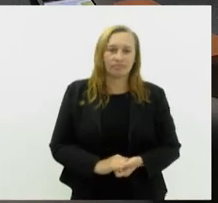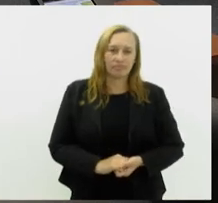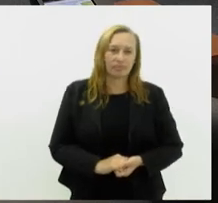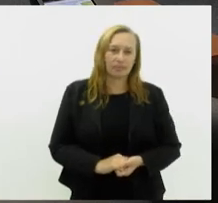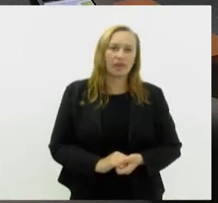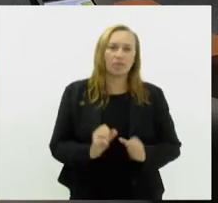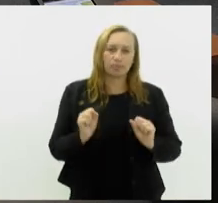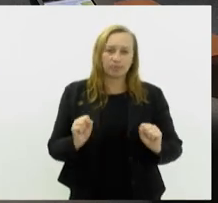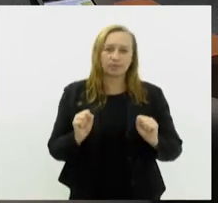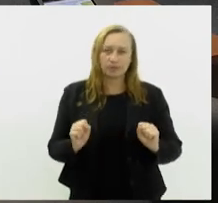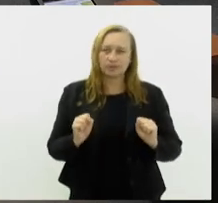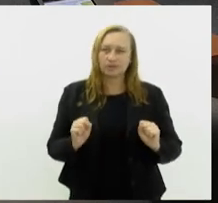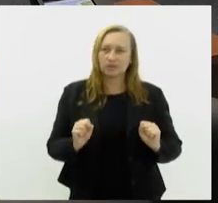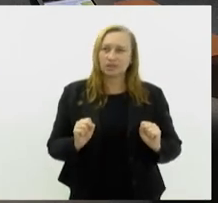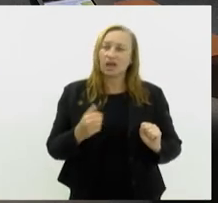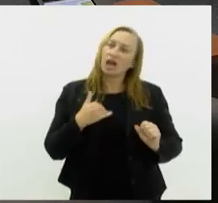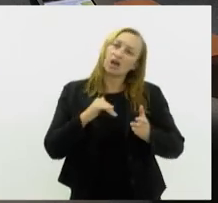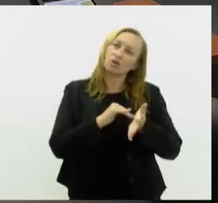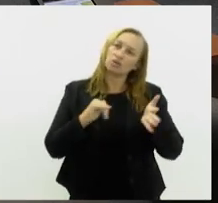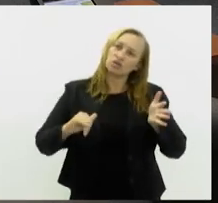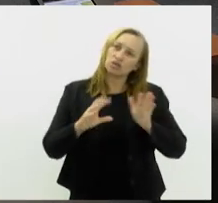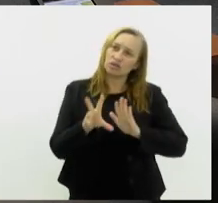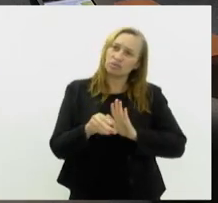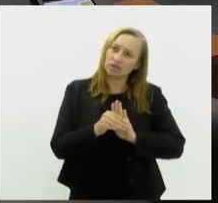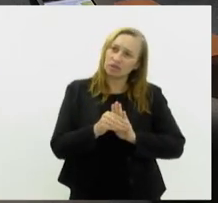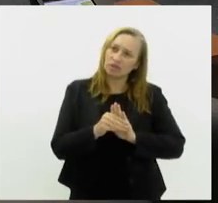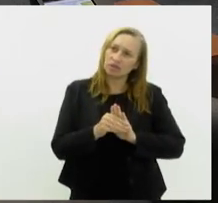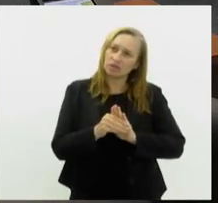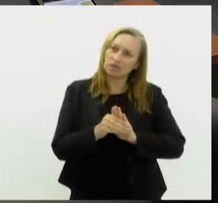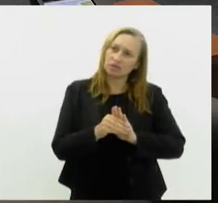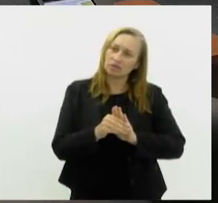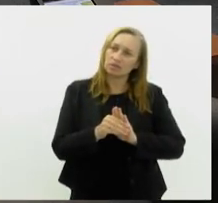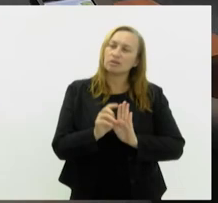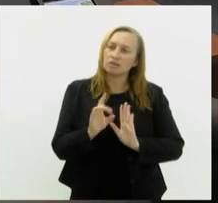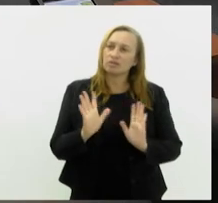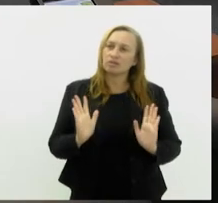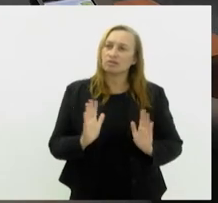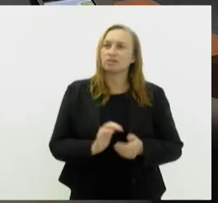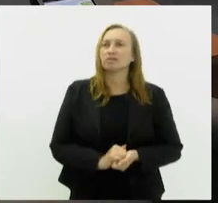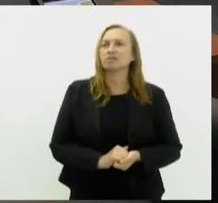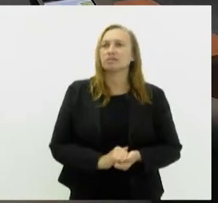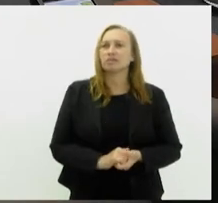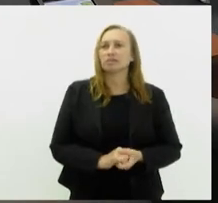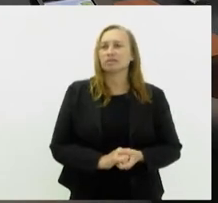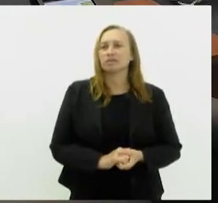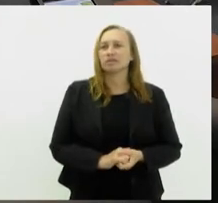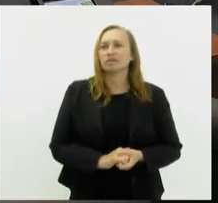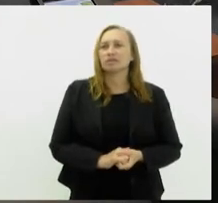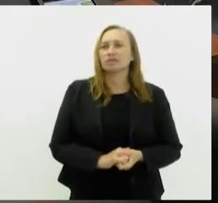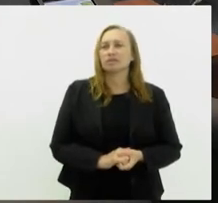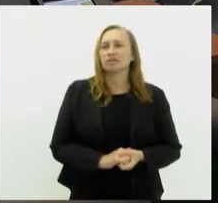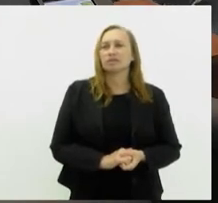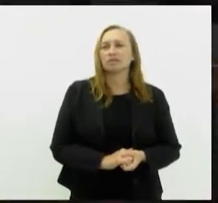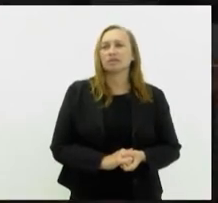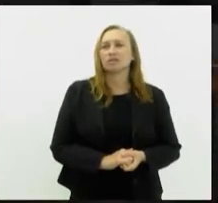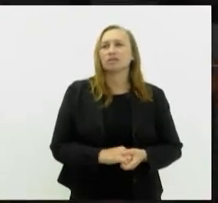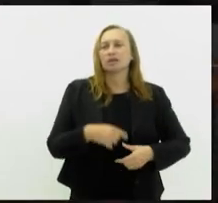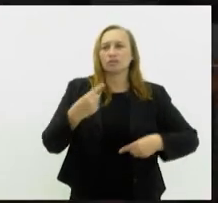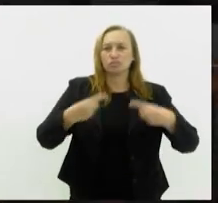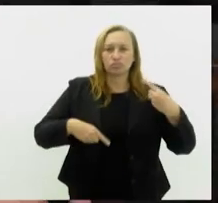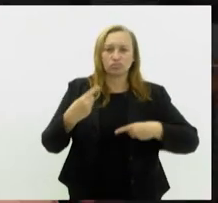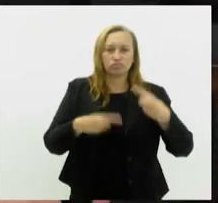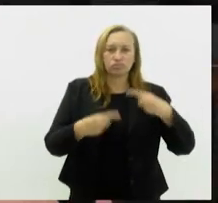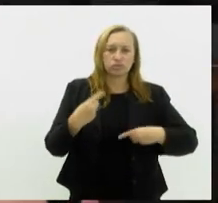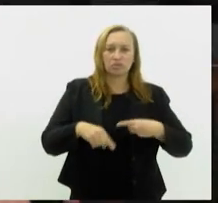Pode ser. Não, aí eu retiro a emenda. Ele retira outra. Só para isso. Com os pareceres emitidos em